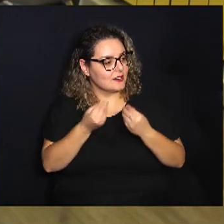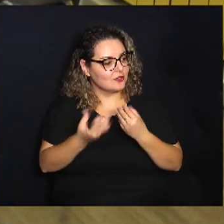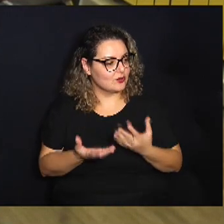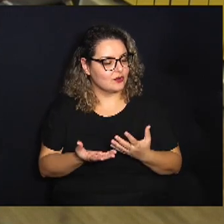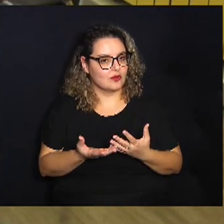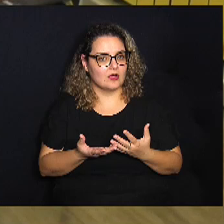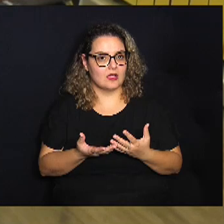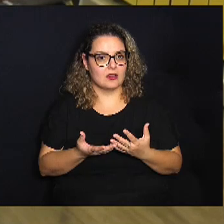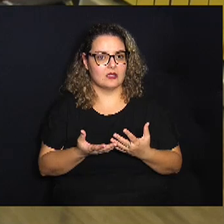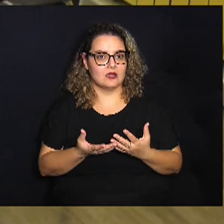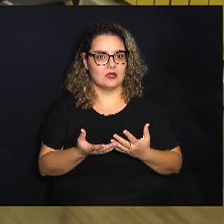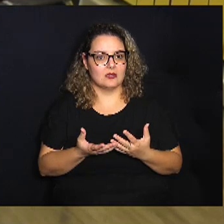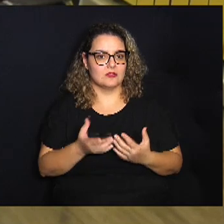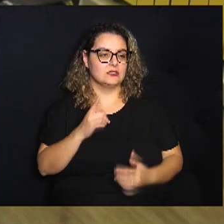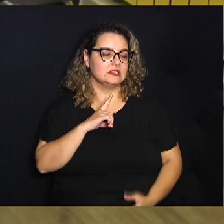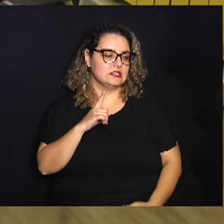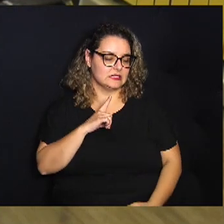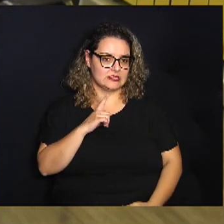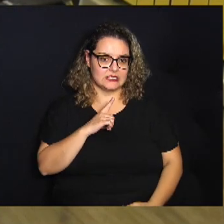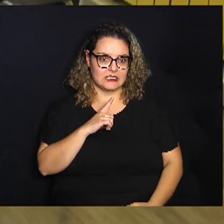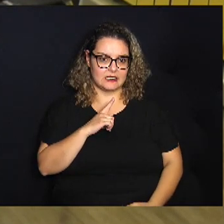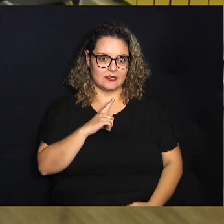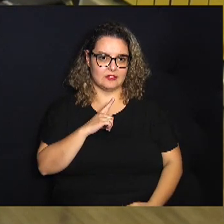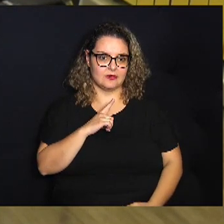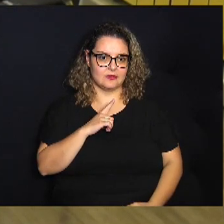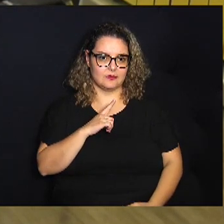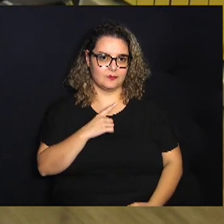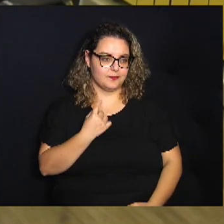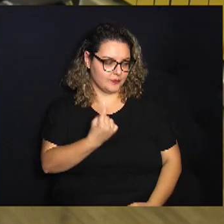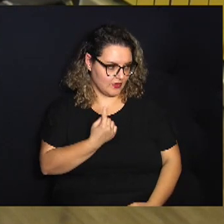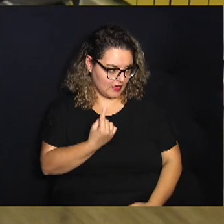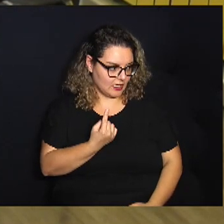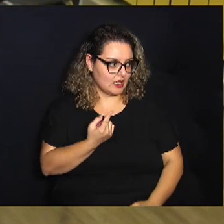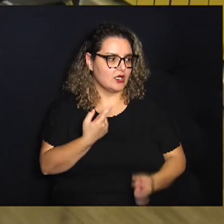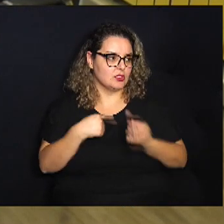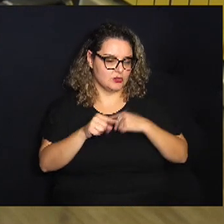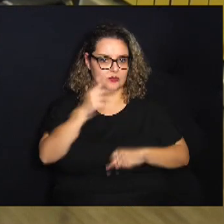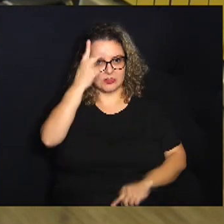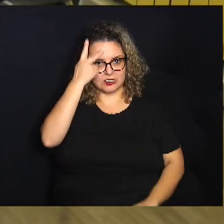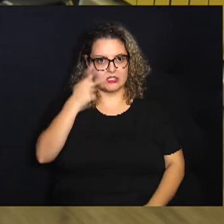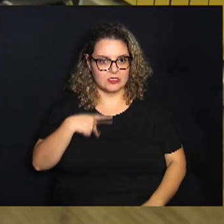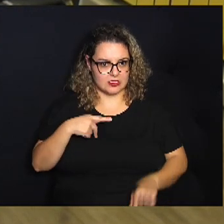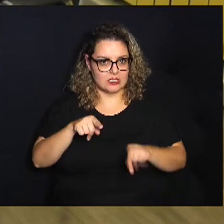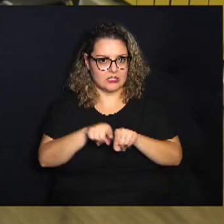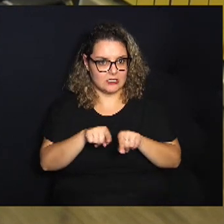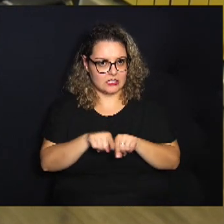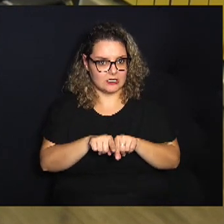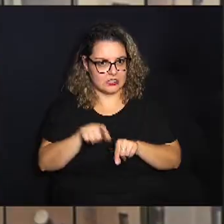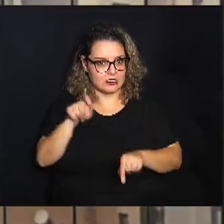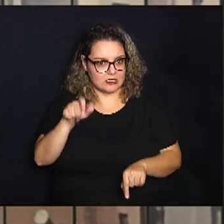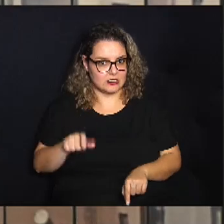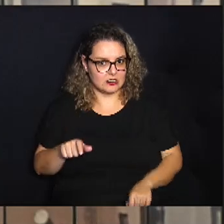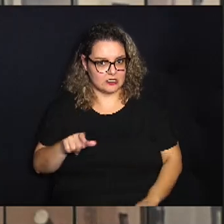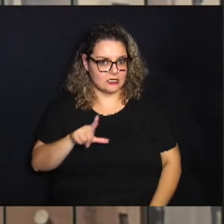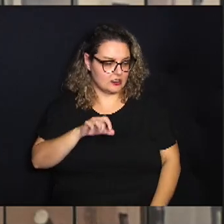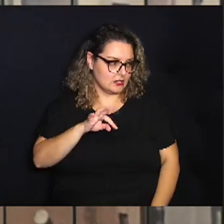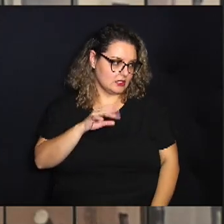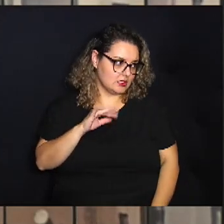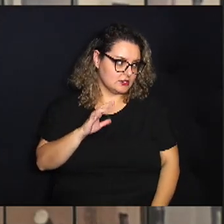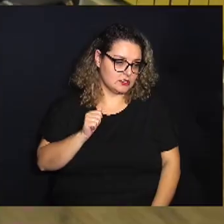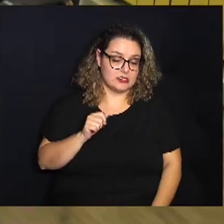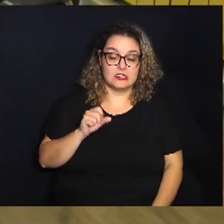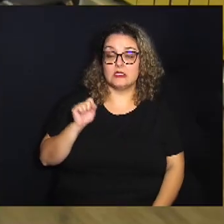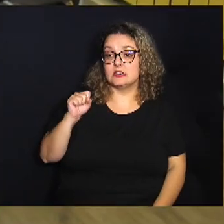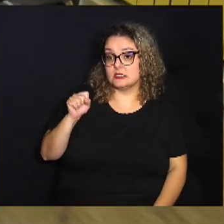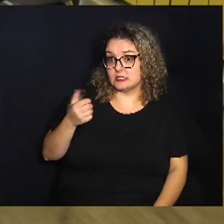Porque além de você sozinha, tem as suas superações, também tinha da Letícia, né?